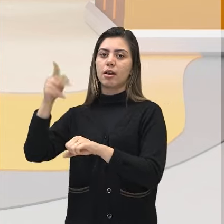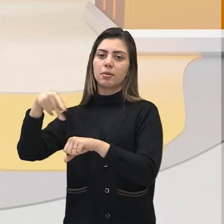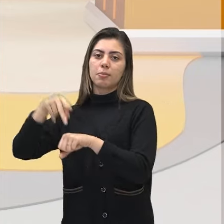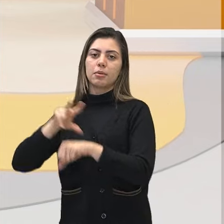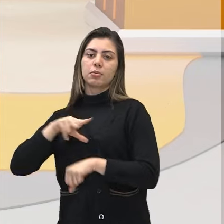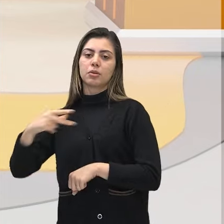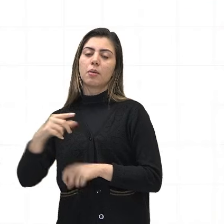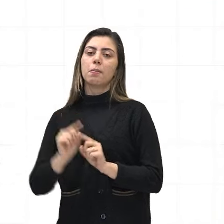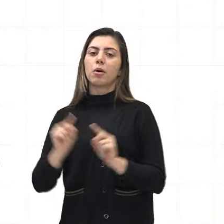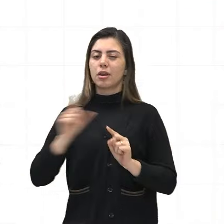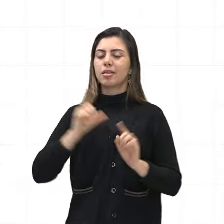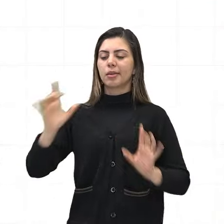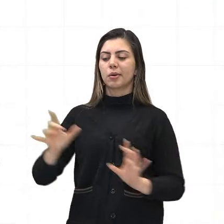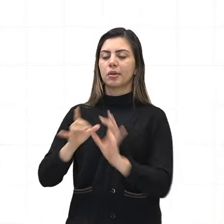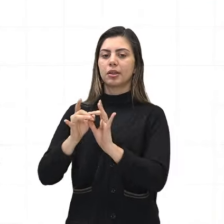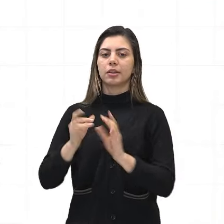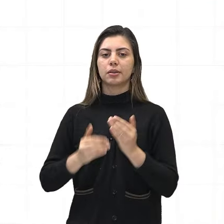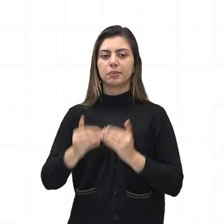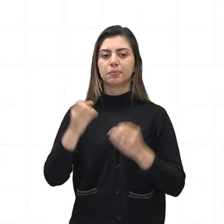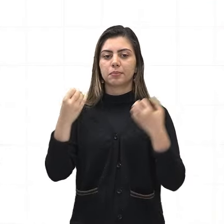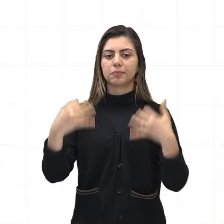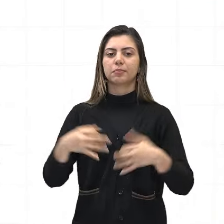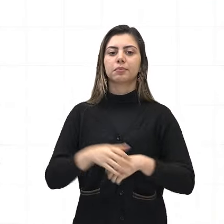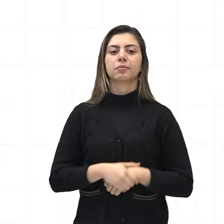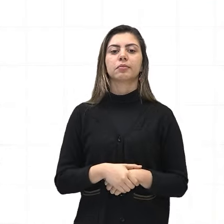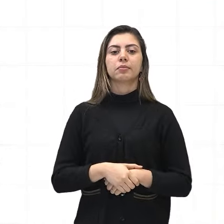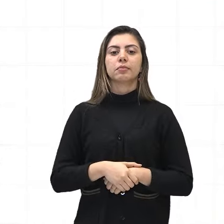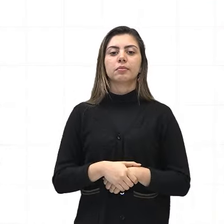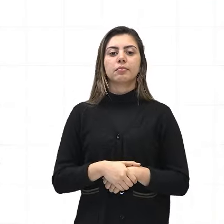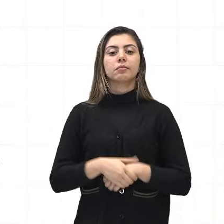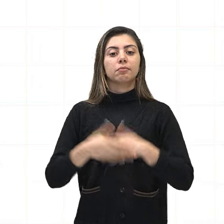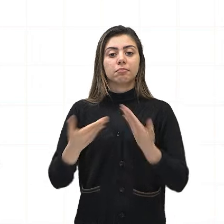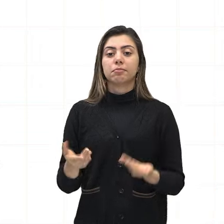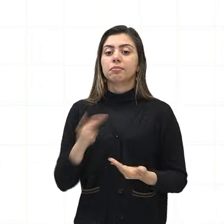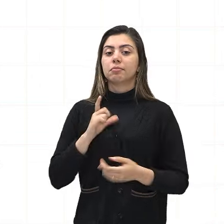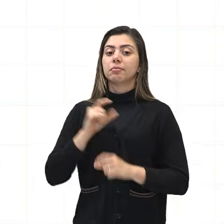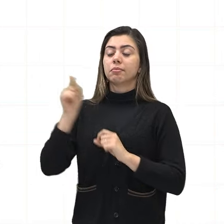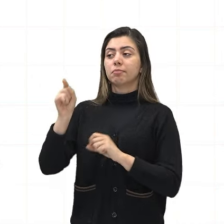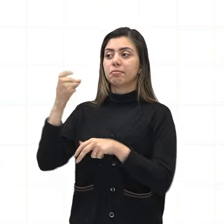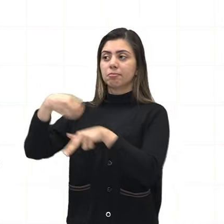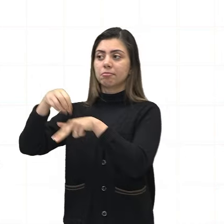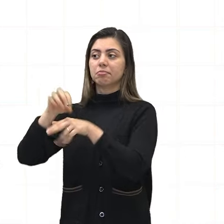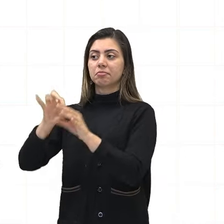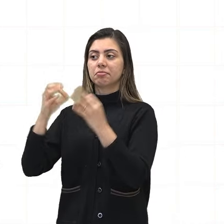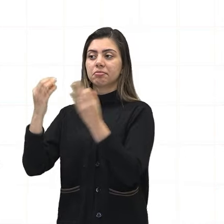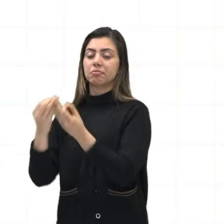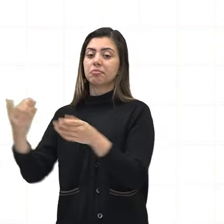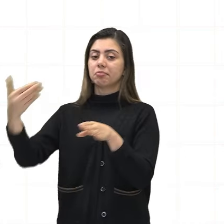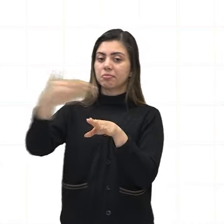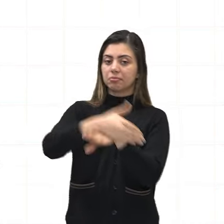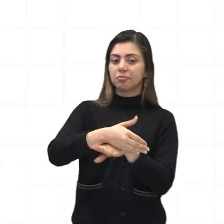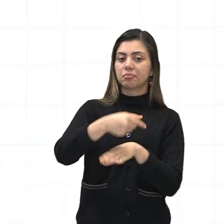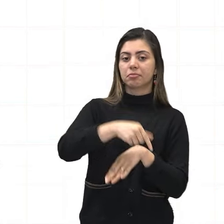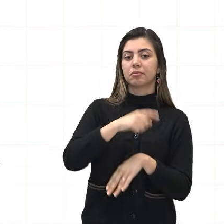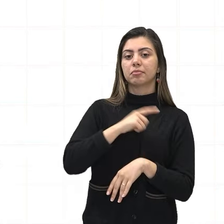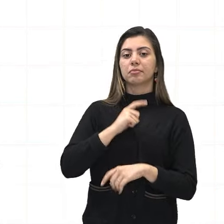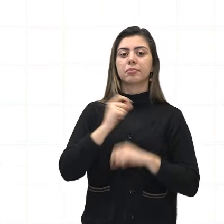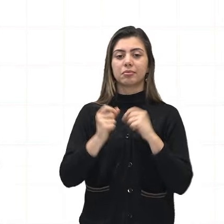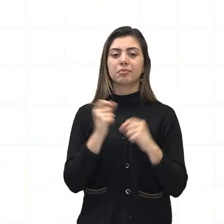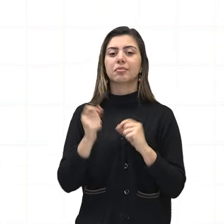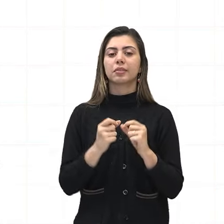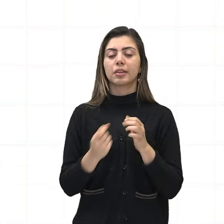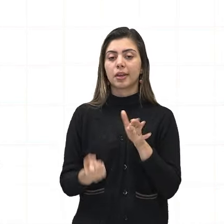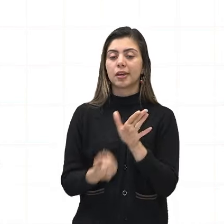como nós vamos perceber. Então me acompanha. Né? A vinda da família real causou todo esse processo de opressão que gerou a